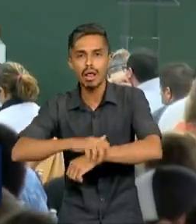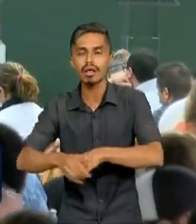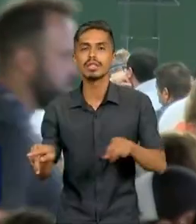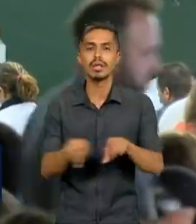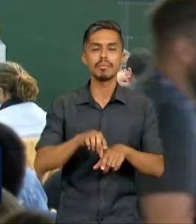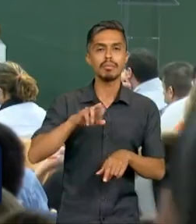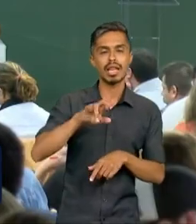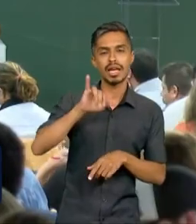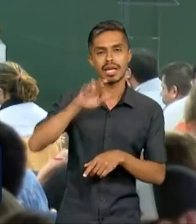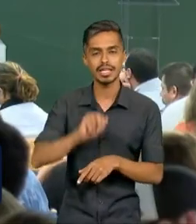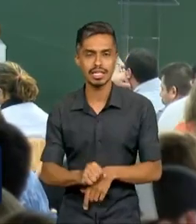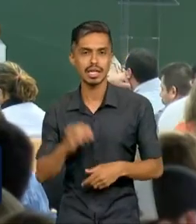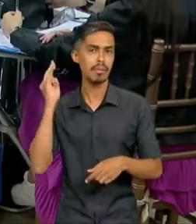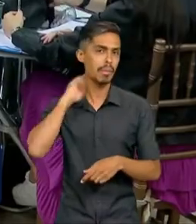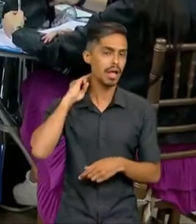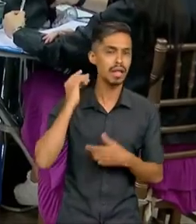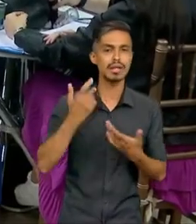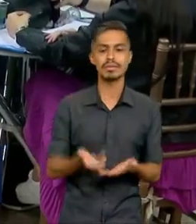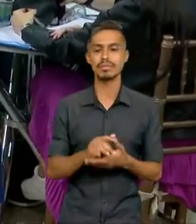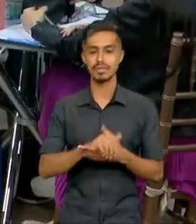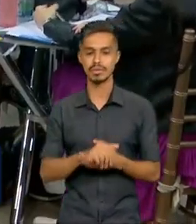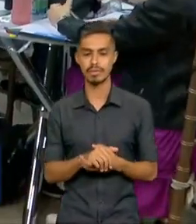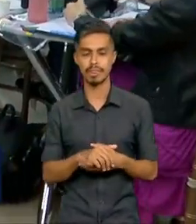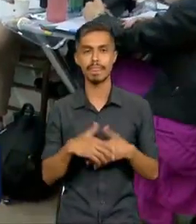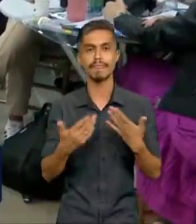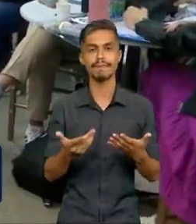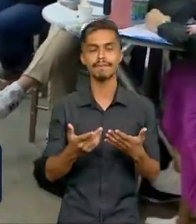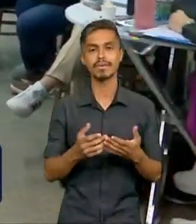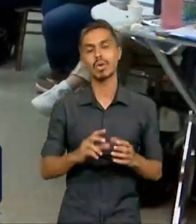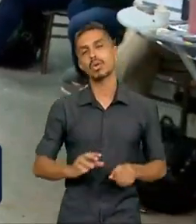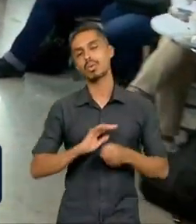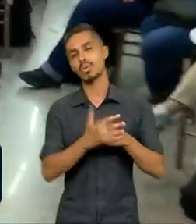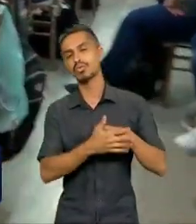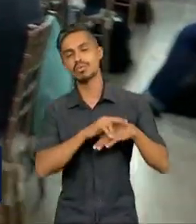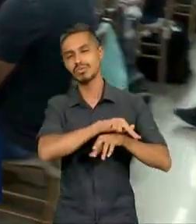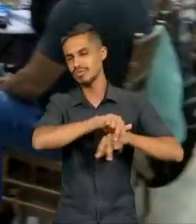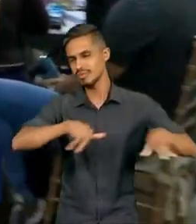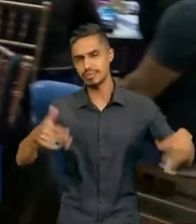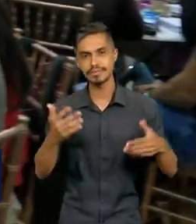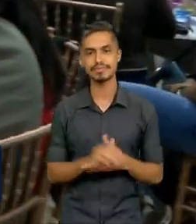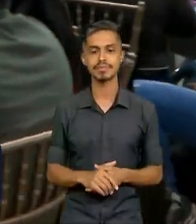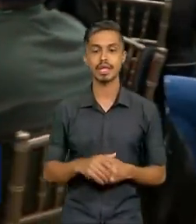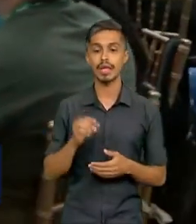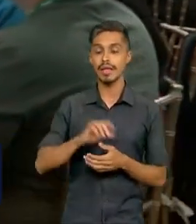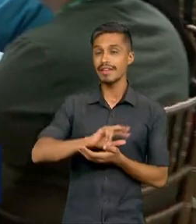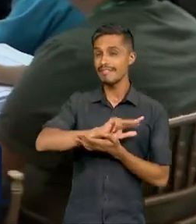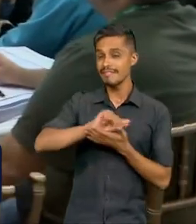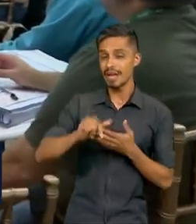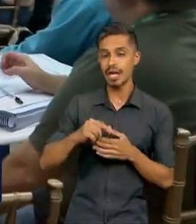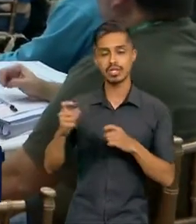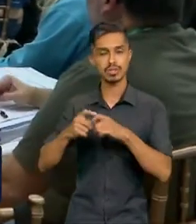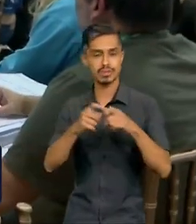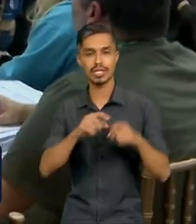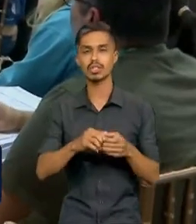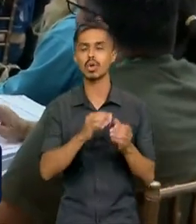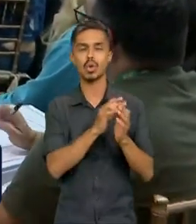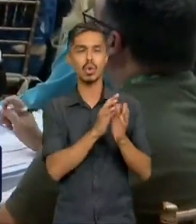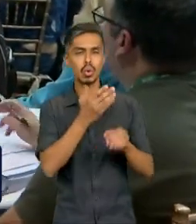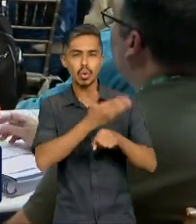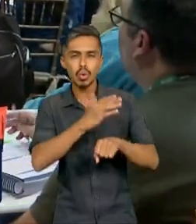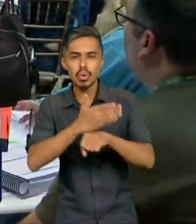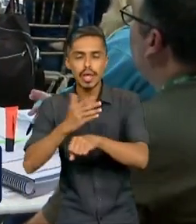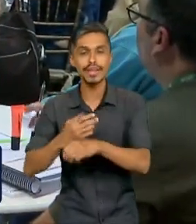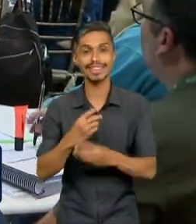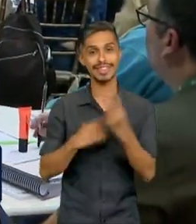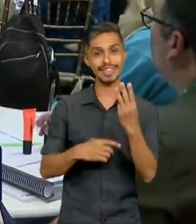malária, covid, raiva. Aqui em São Paulo, 1.300 médicos fazem este curso com duração de 30 dias. Eles vão